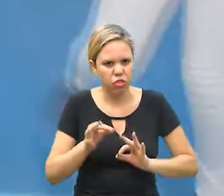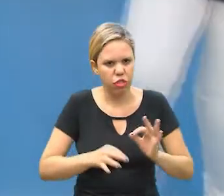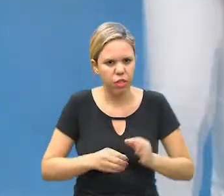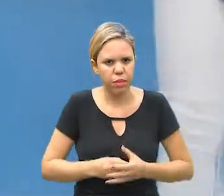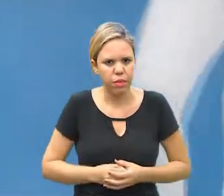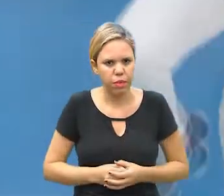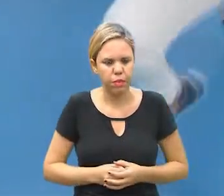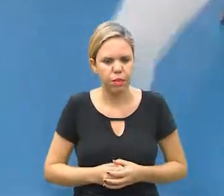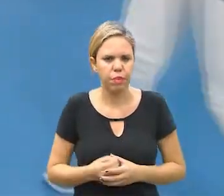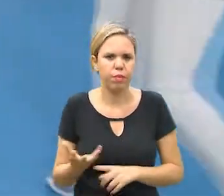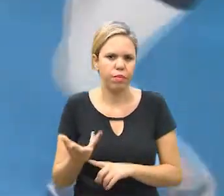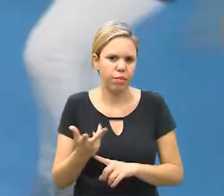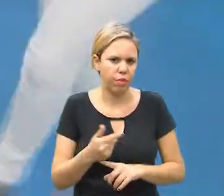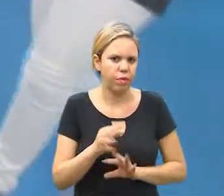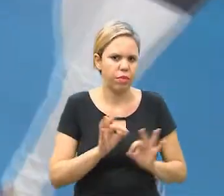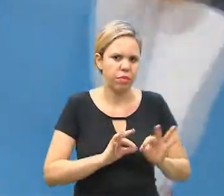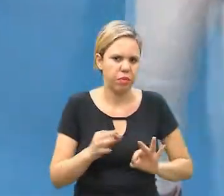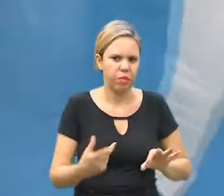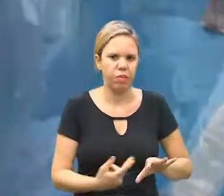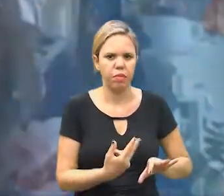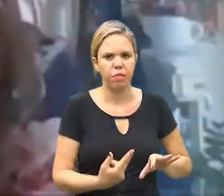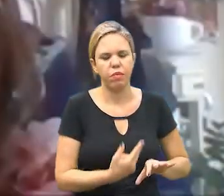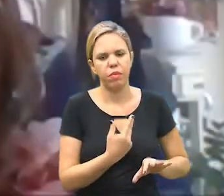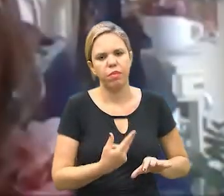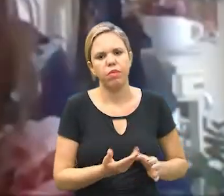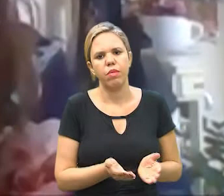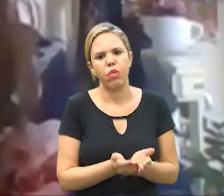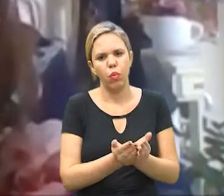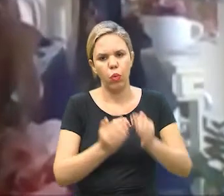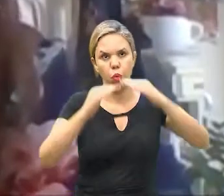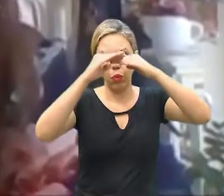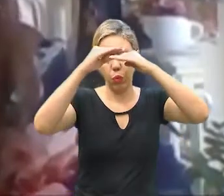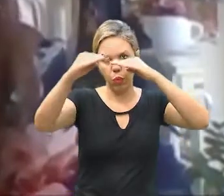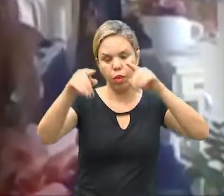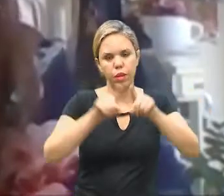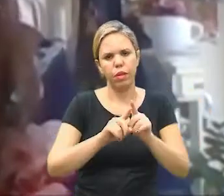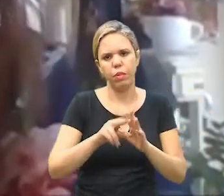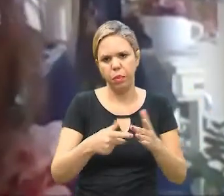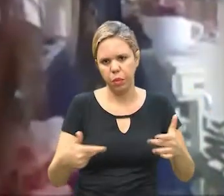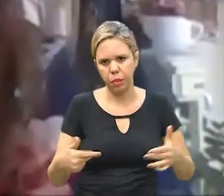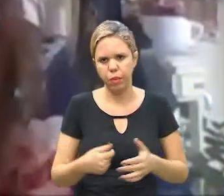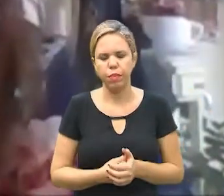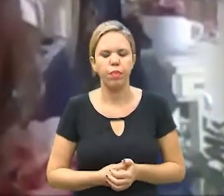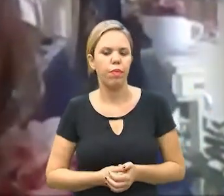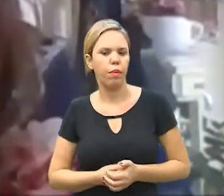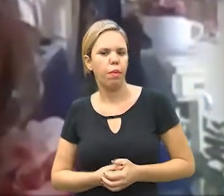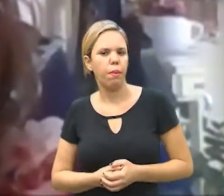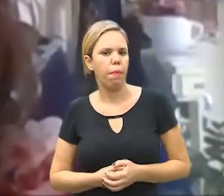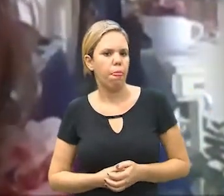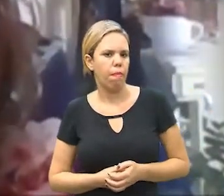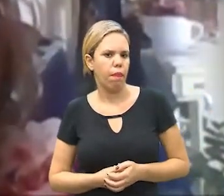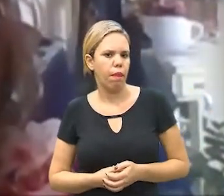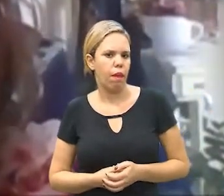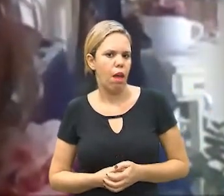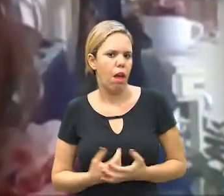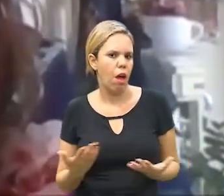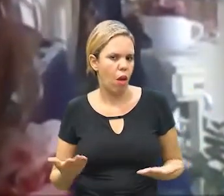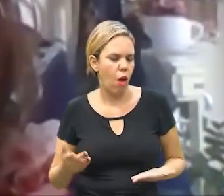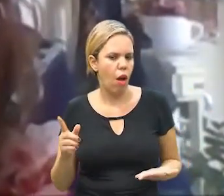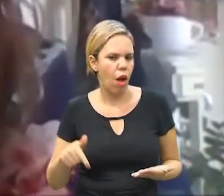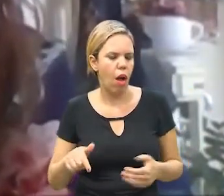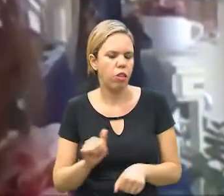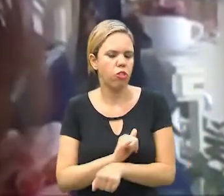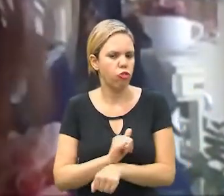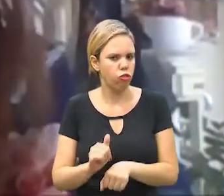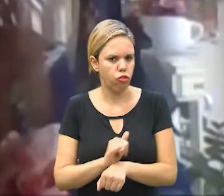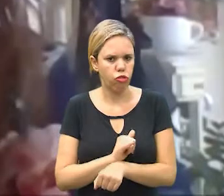de artesanato em telha, nós temos muitas atividades mesmo. Então, é uma forma que nós